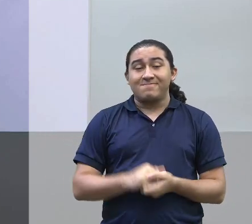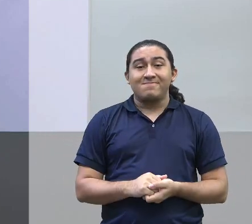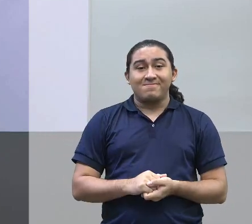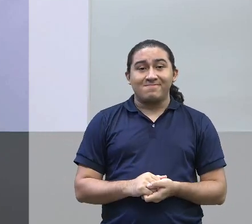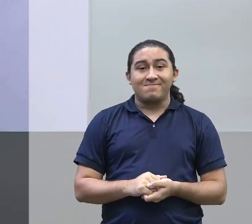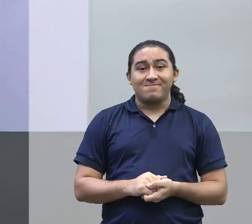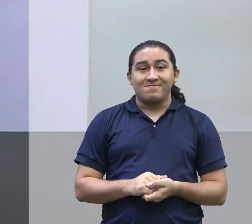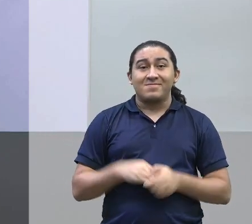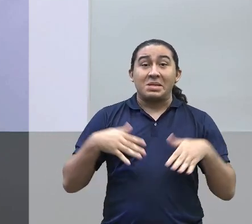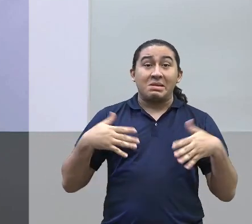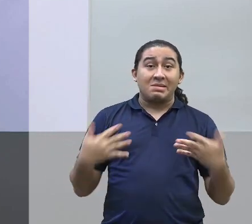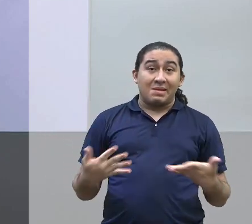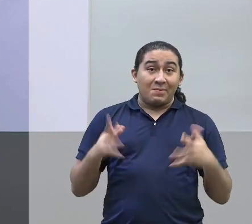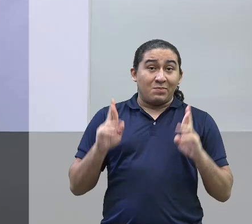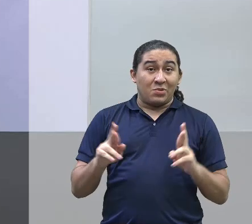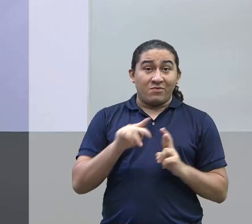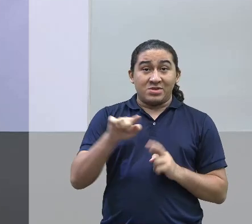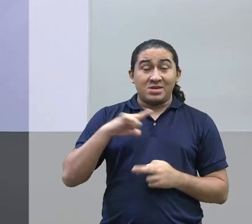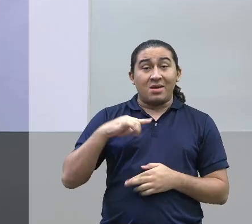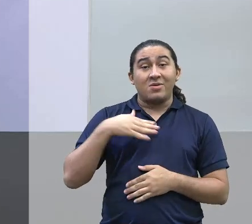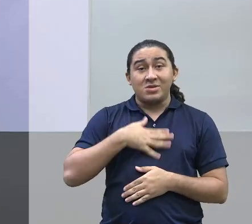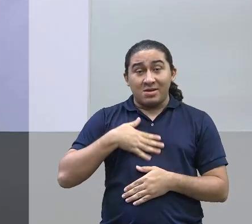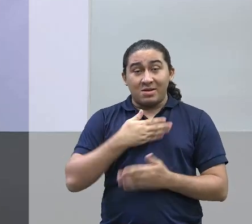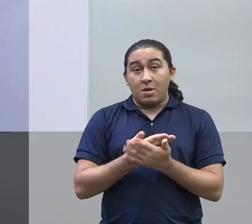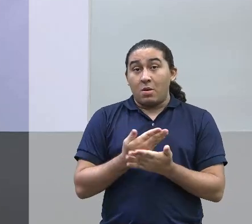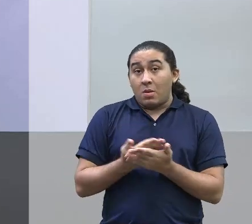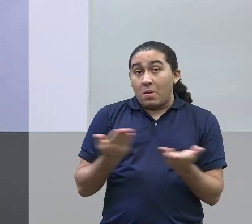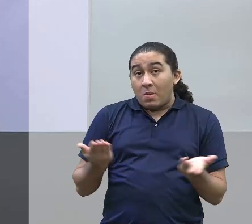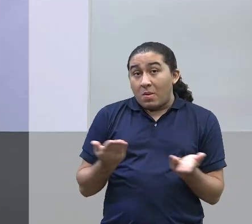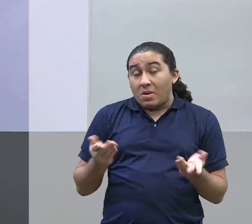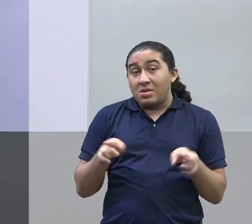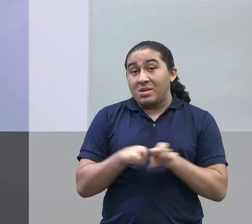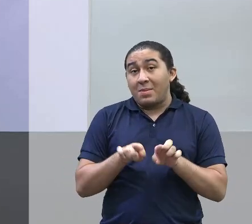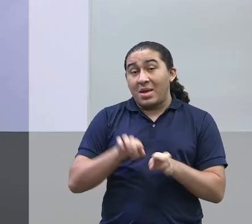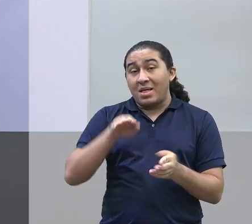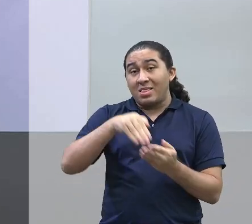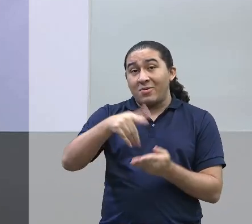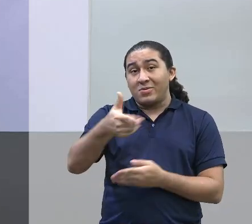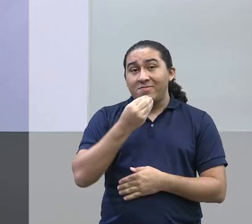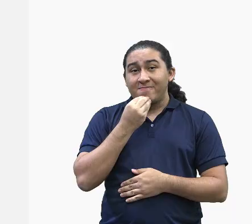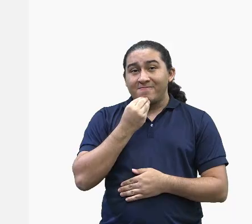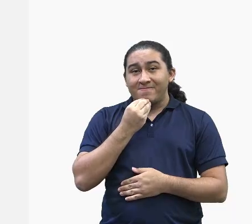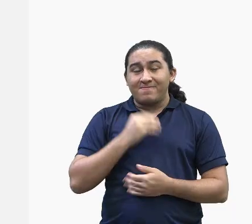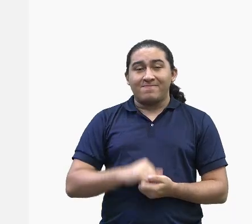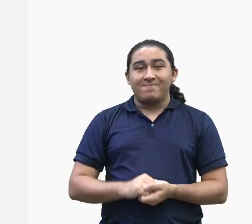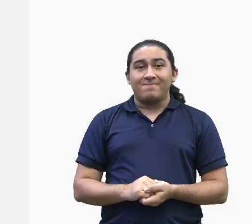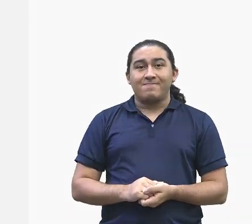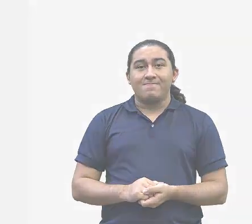Muito bem, eu espero que vocês tenham gostado da aula e até a próxima.